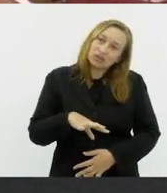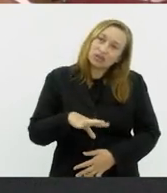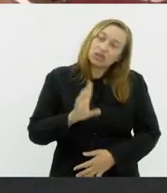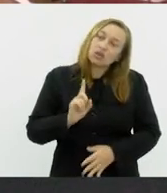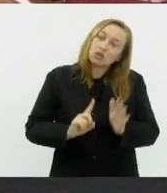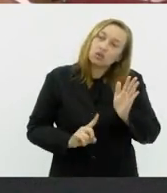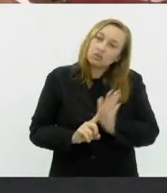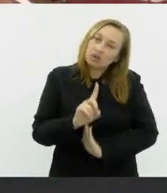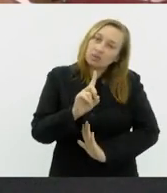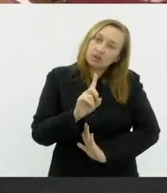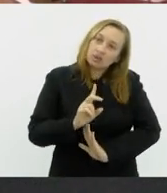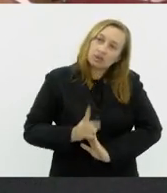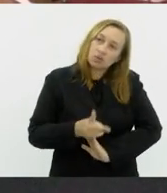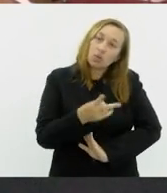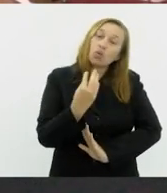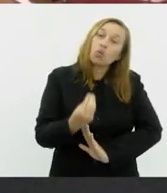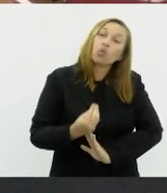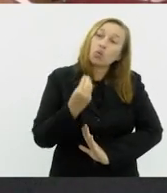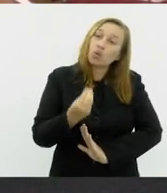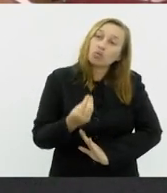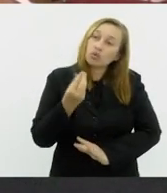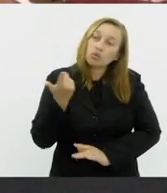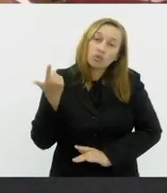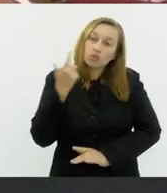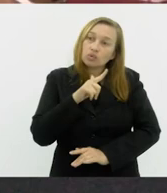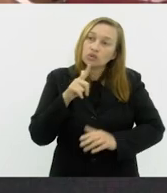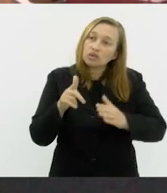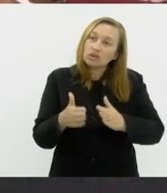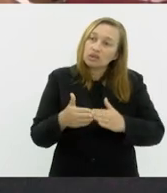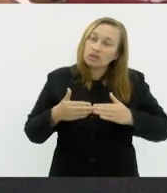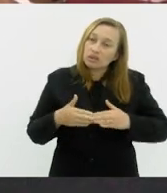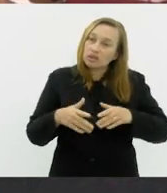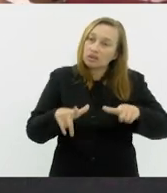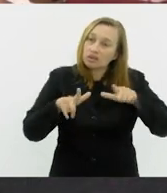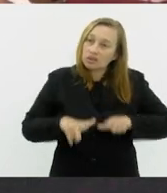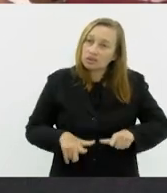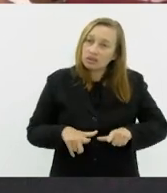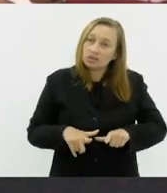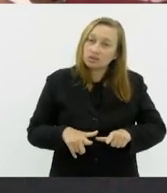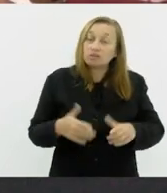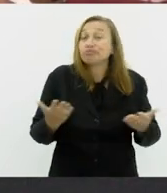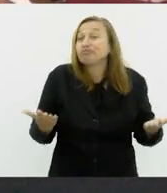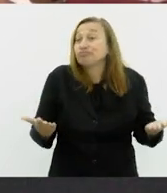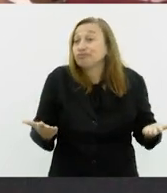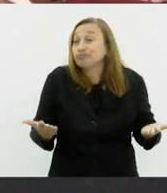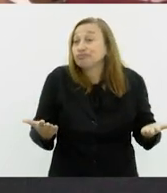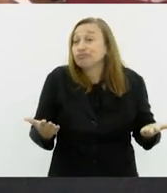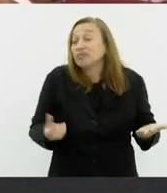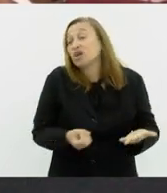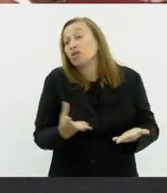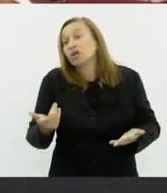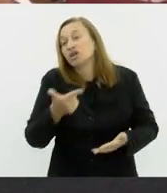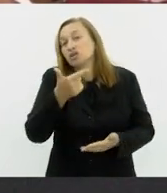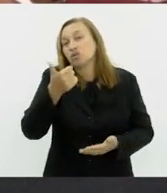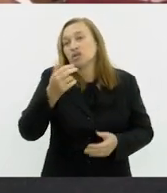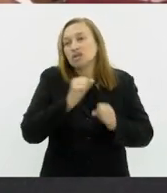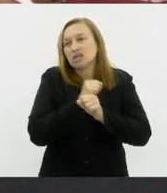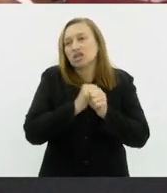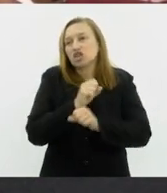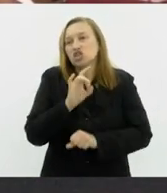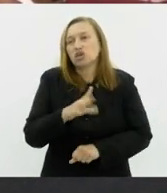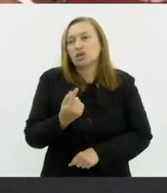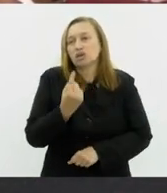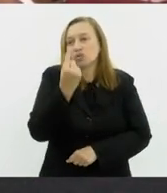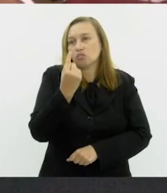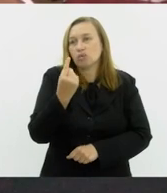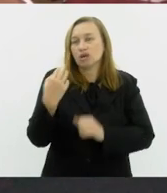pergunta aqui, como são conseguidas essas licenças e nessa progressão, enquanto há 12 anos atrás a gente só tinha uma empresa e